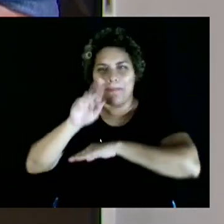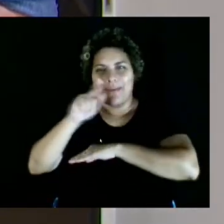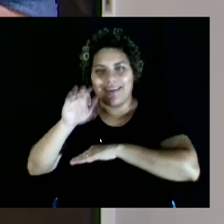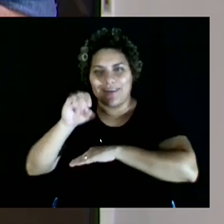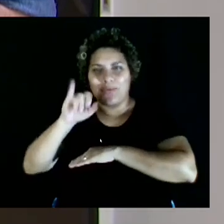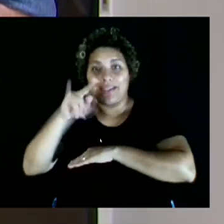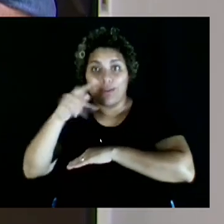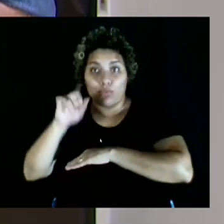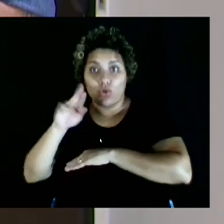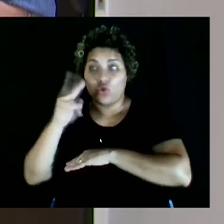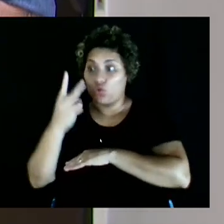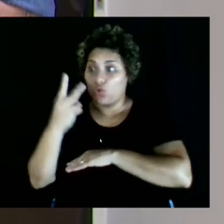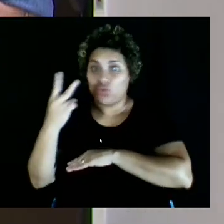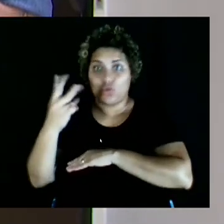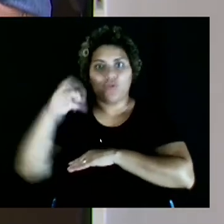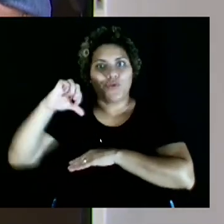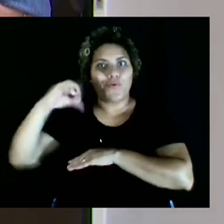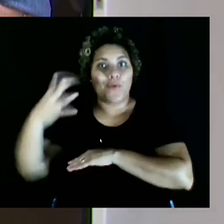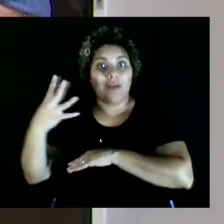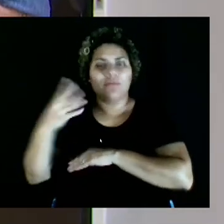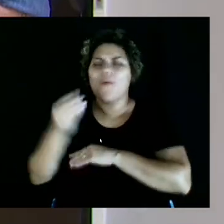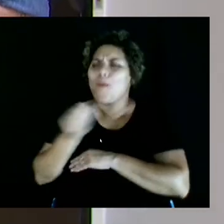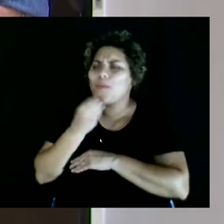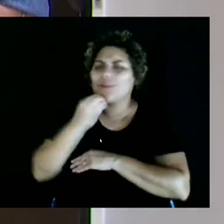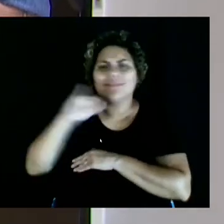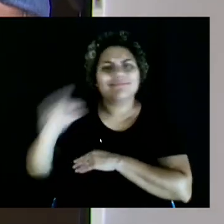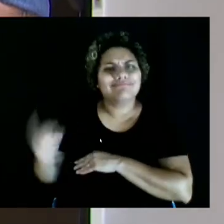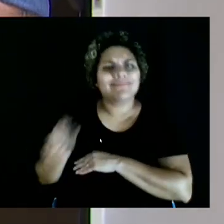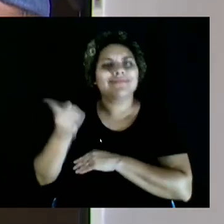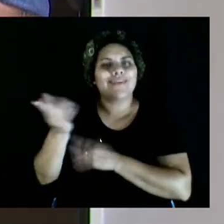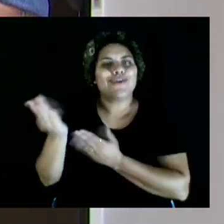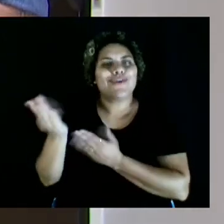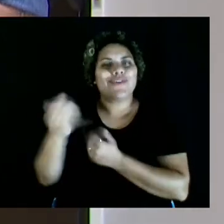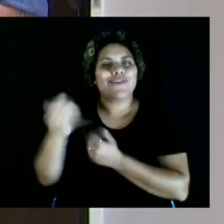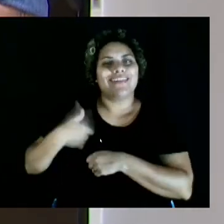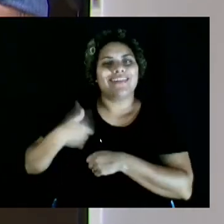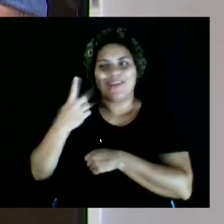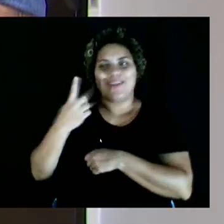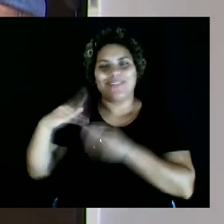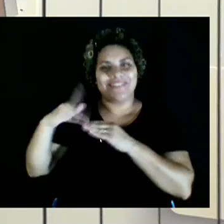a partir de 14 anos. Eu volto com você, Gabriel Castro.